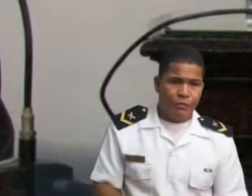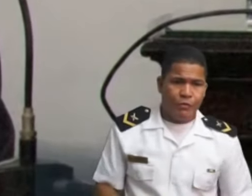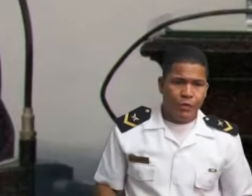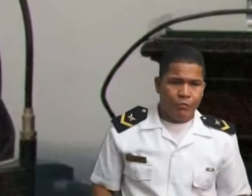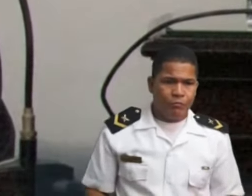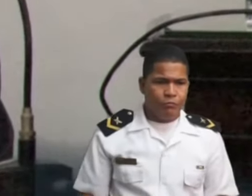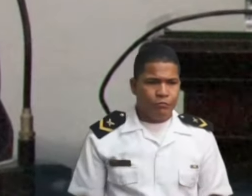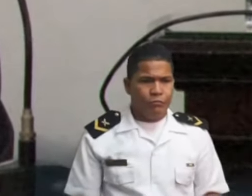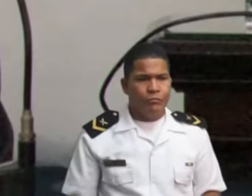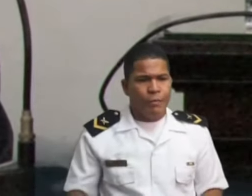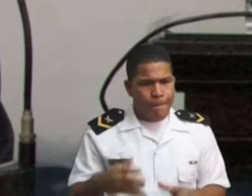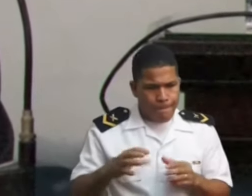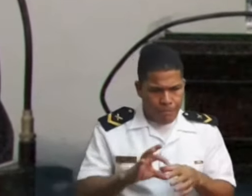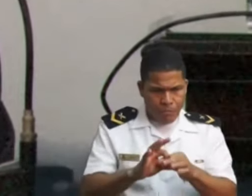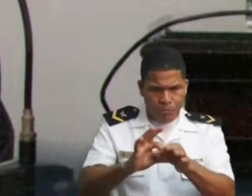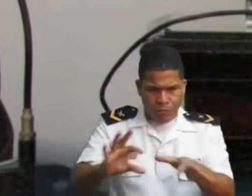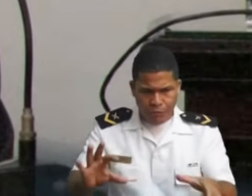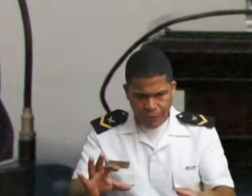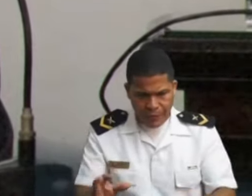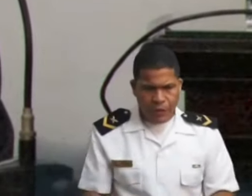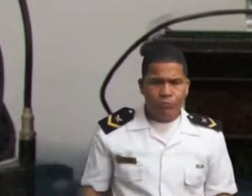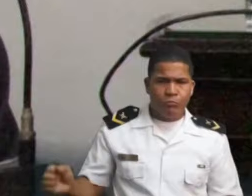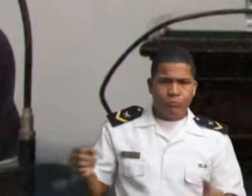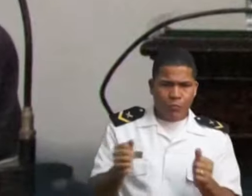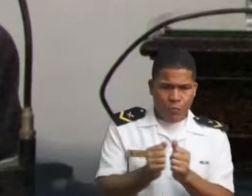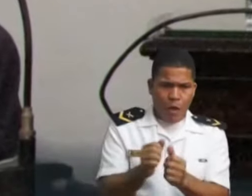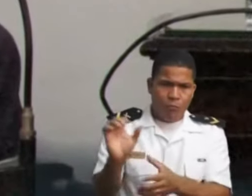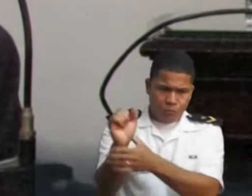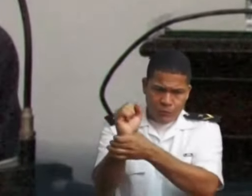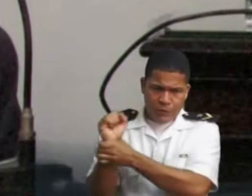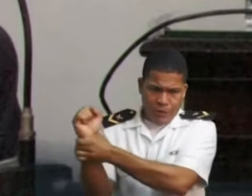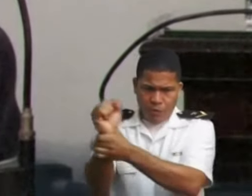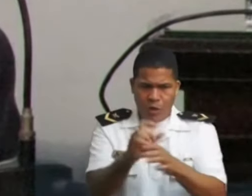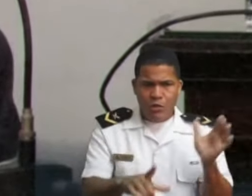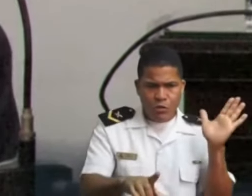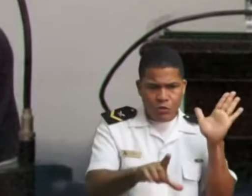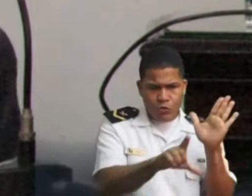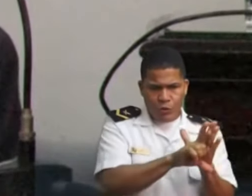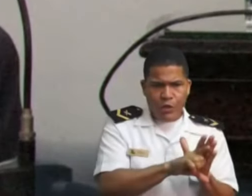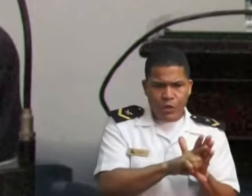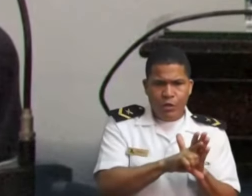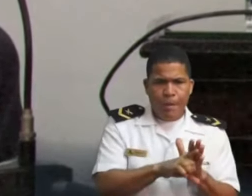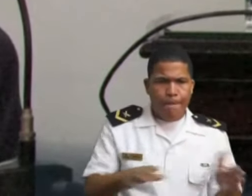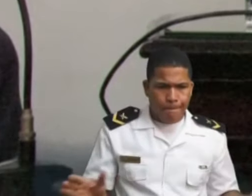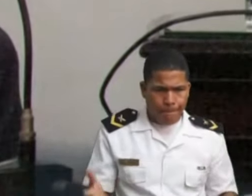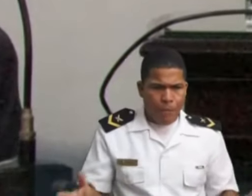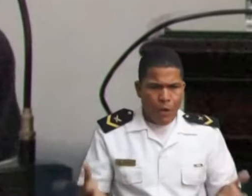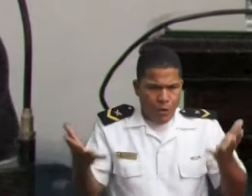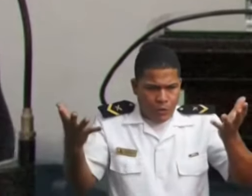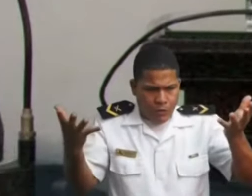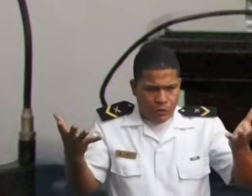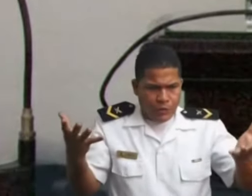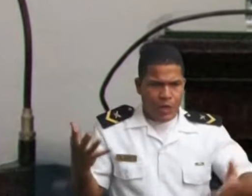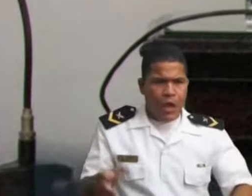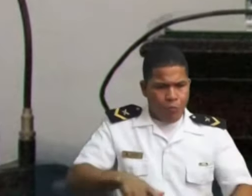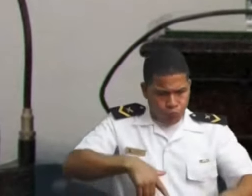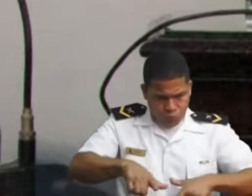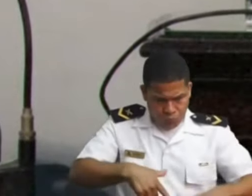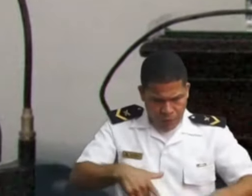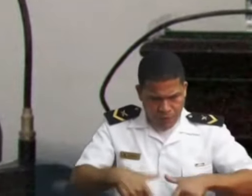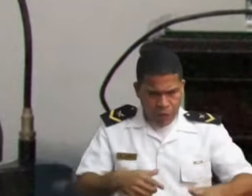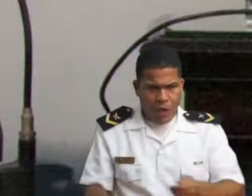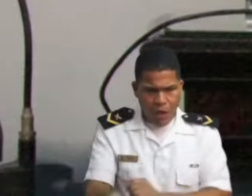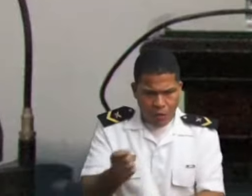sinistros, permitindo ainda a segurança jurídica e a formação de um ambiente propício ao desenvolvimento das atividades